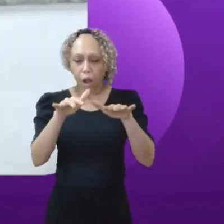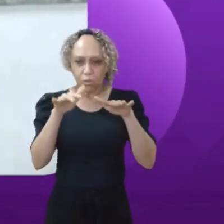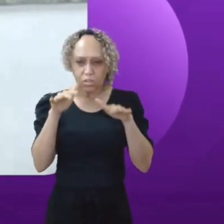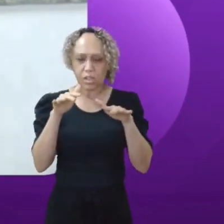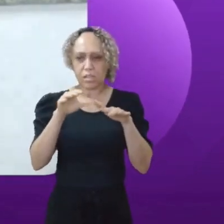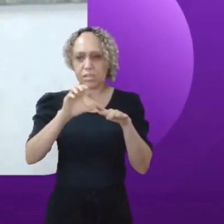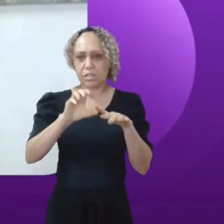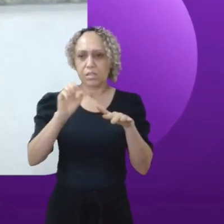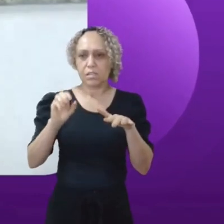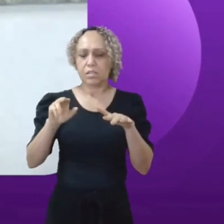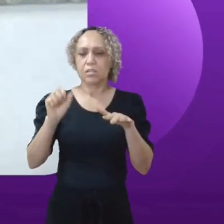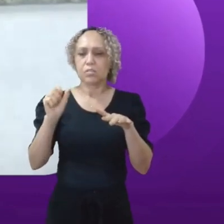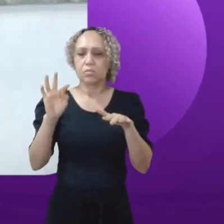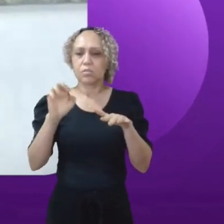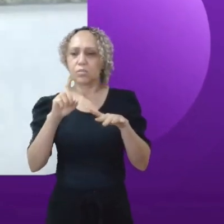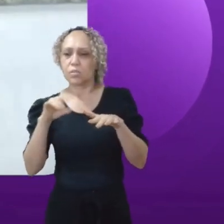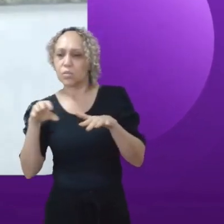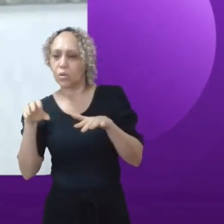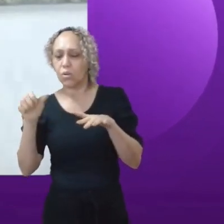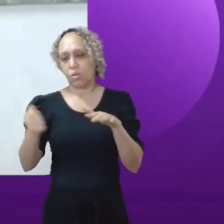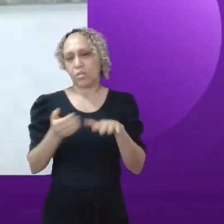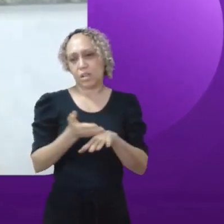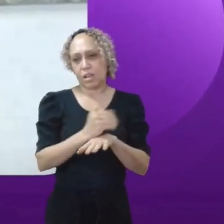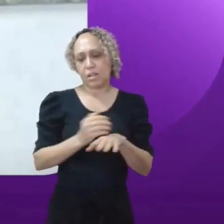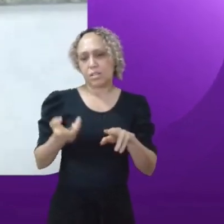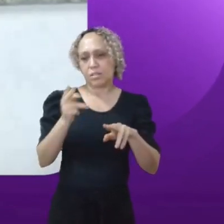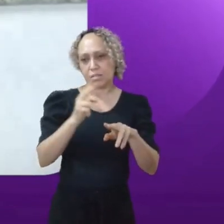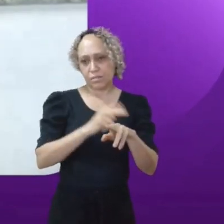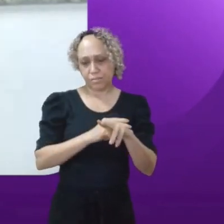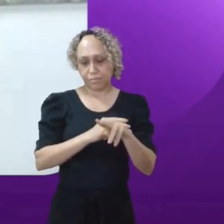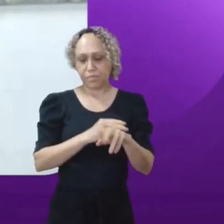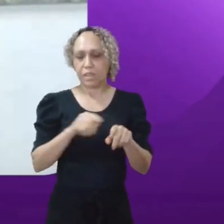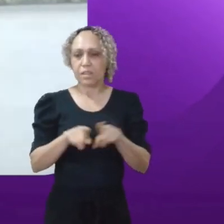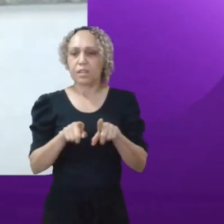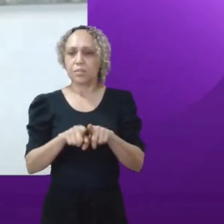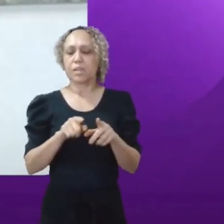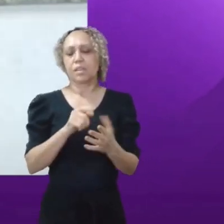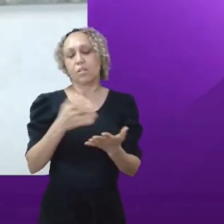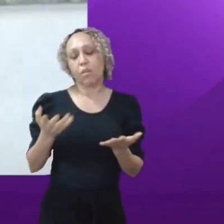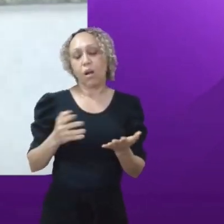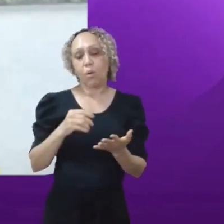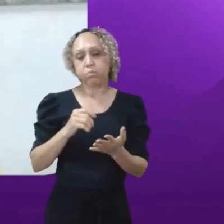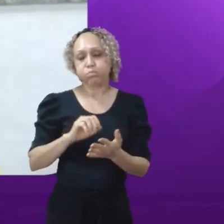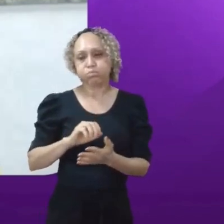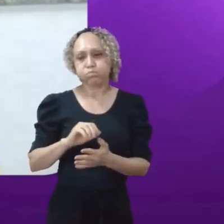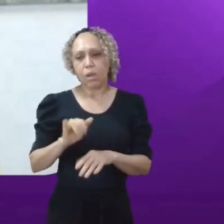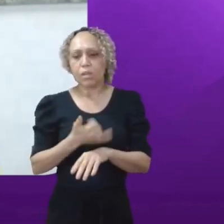novas possibilidades de responsabilização penal, com destaque à Política Nacional de Alternativas Penais,